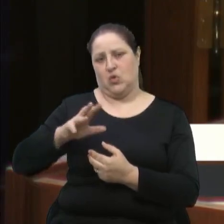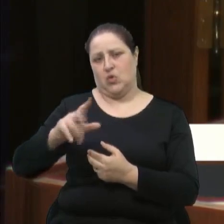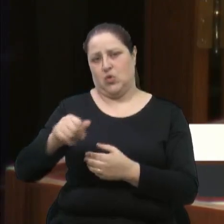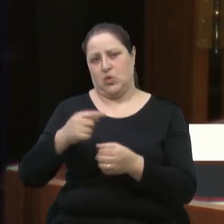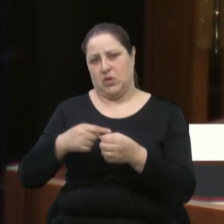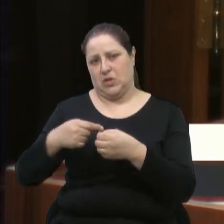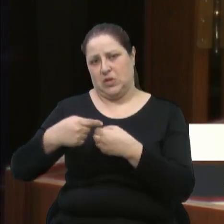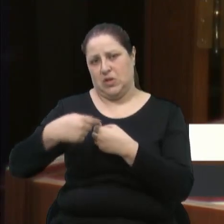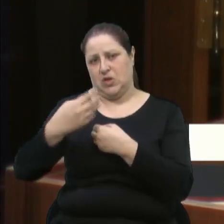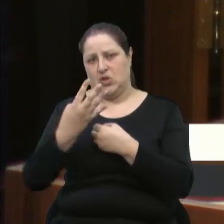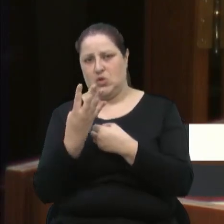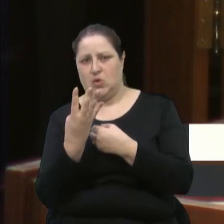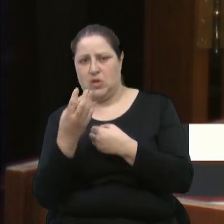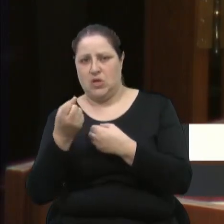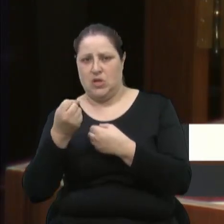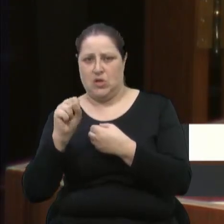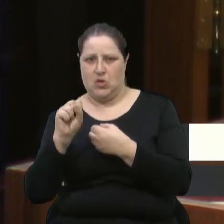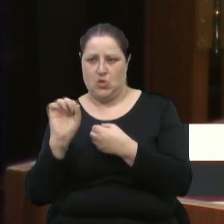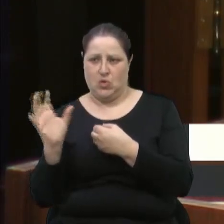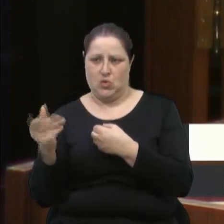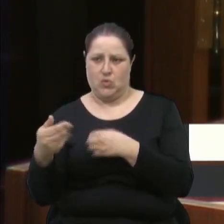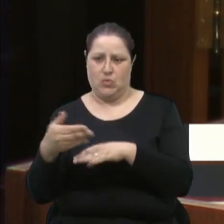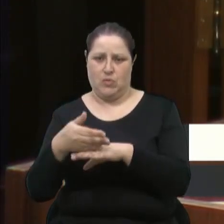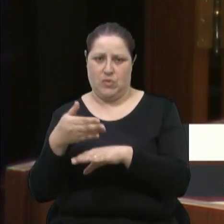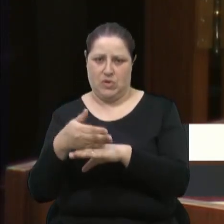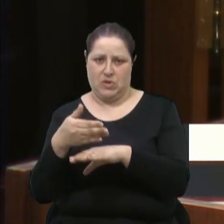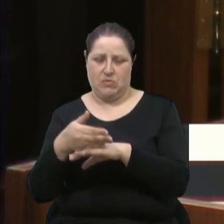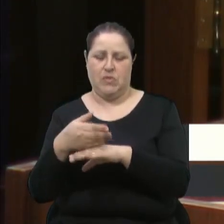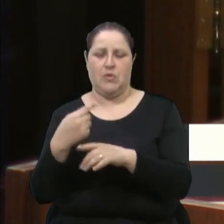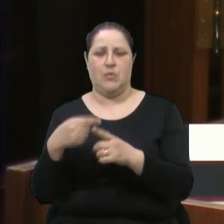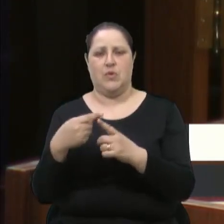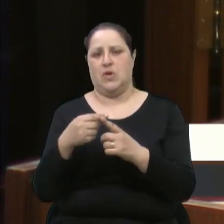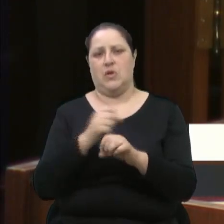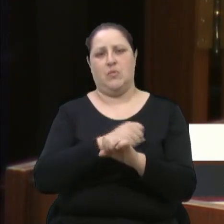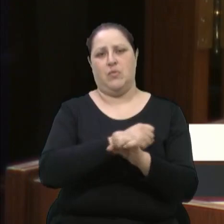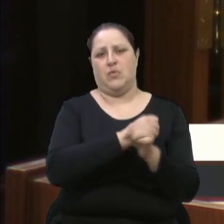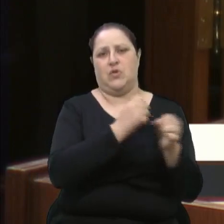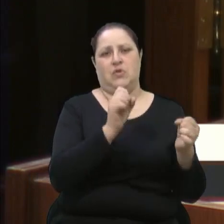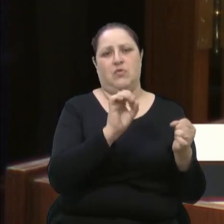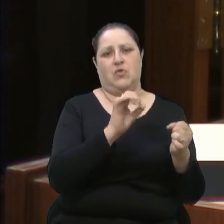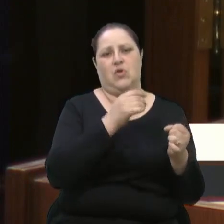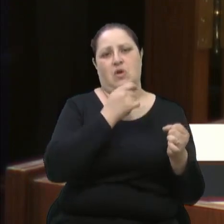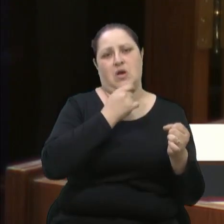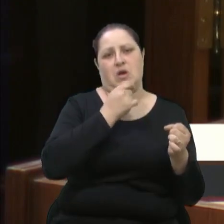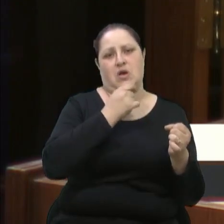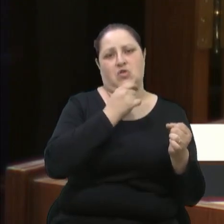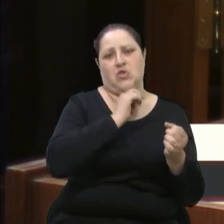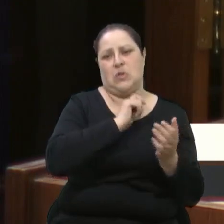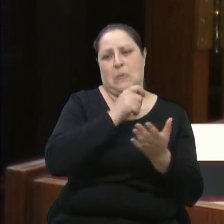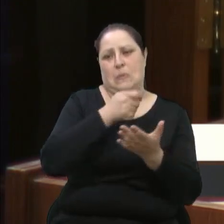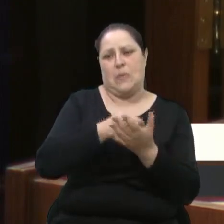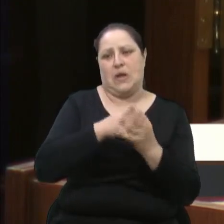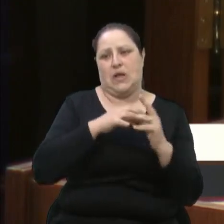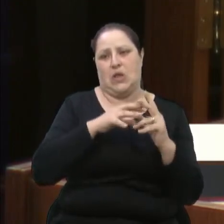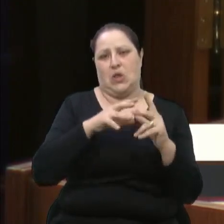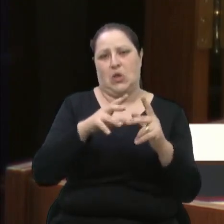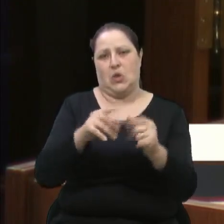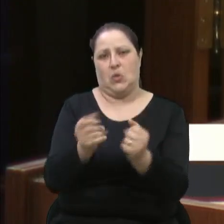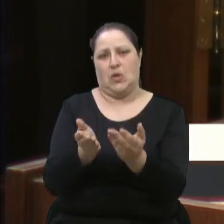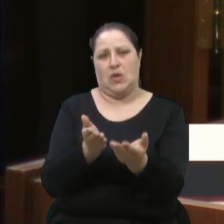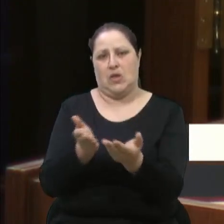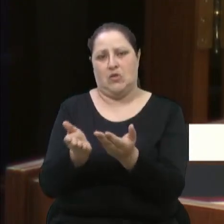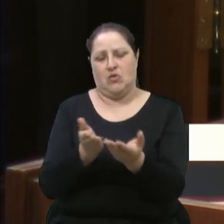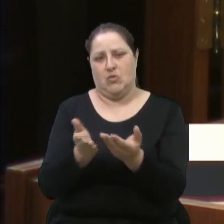participem, porque não é possível Caxias ter que arcar com todos os atendimentos de média e